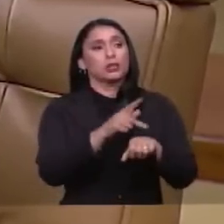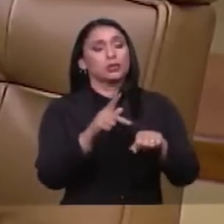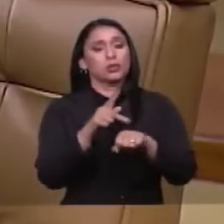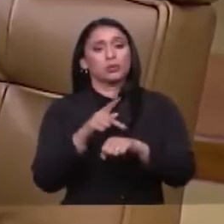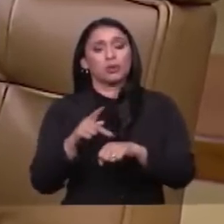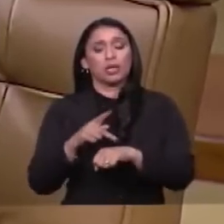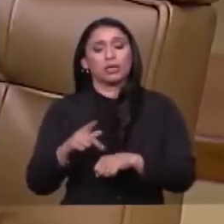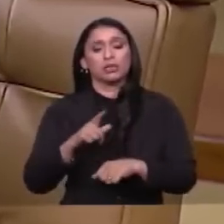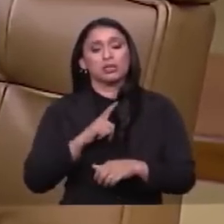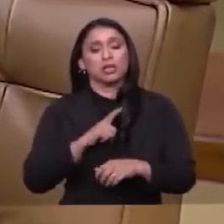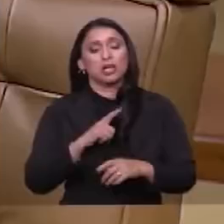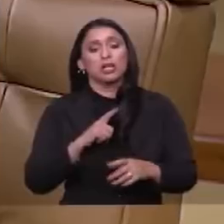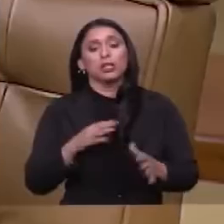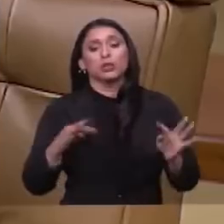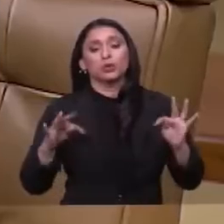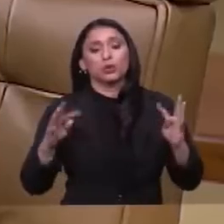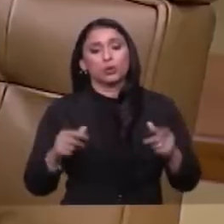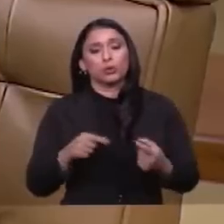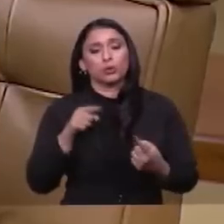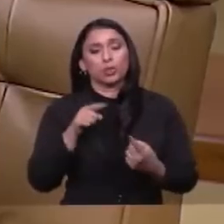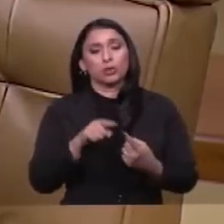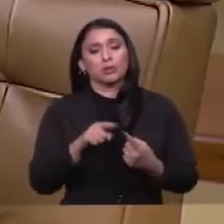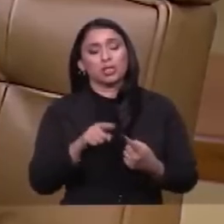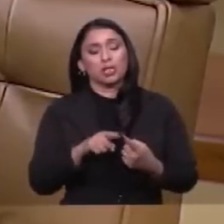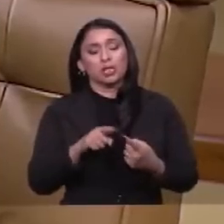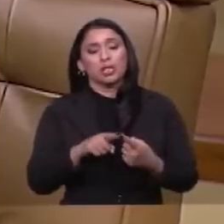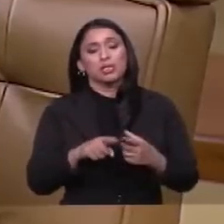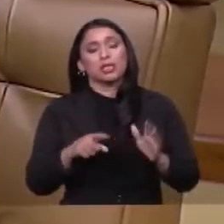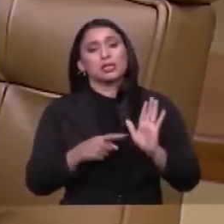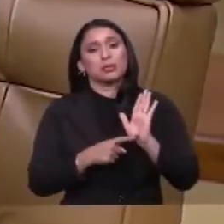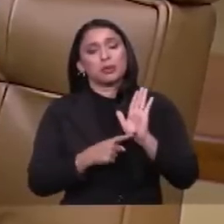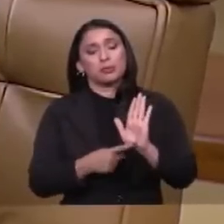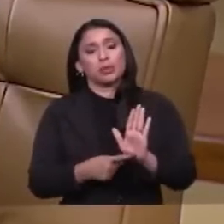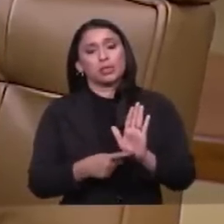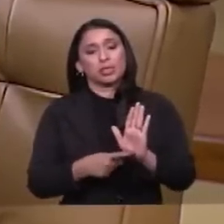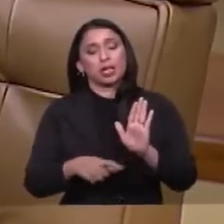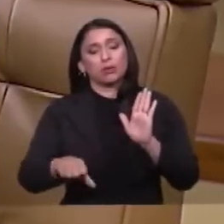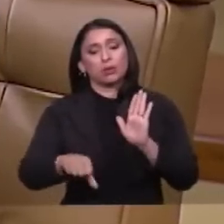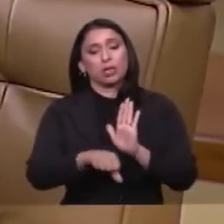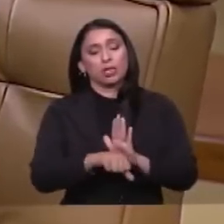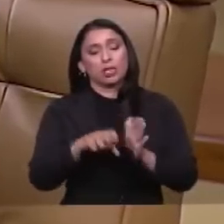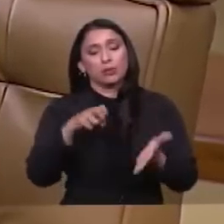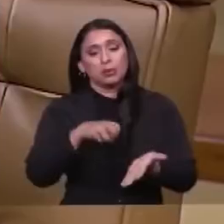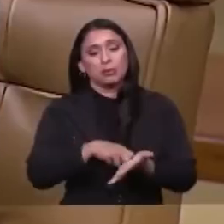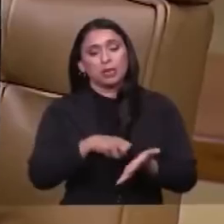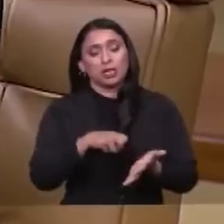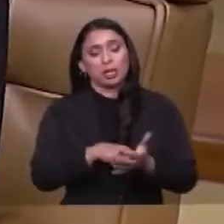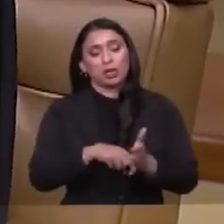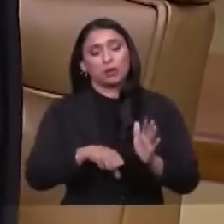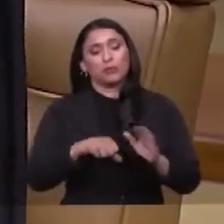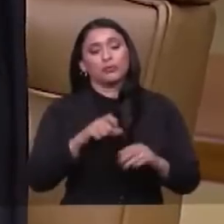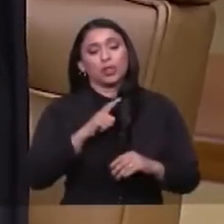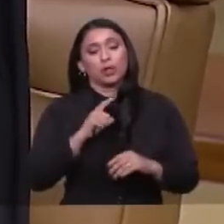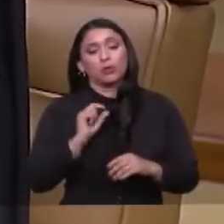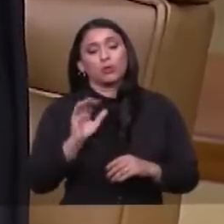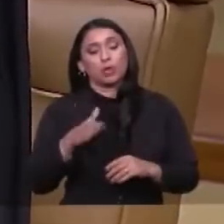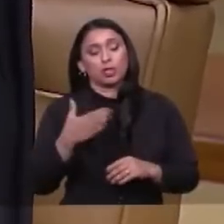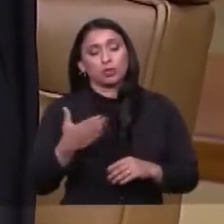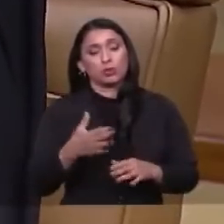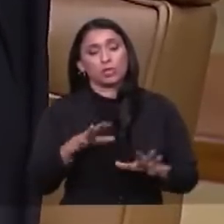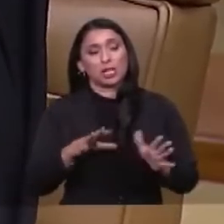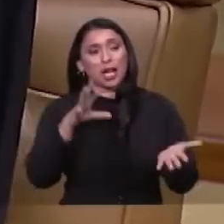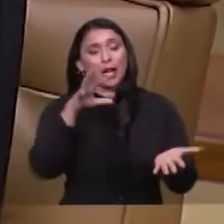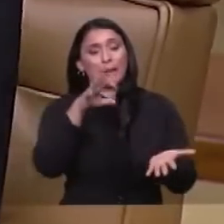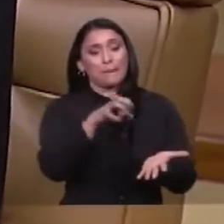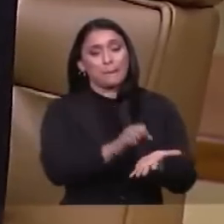adotará medidas necessárias para caracterizar como delito penal, de acordo com seu direito interno, quando configurar a